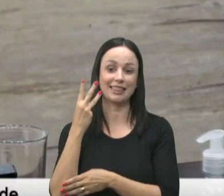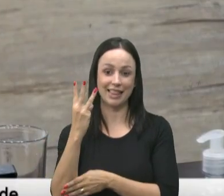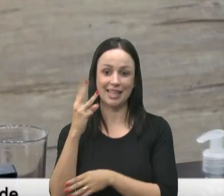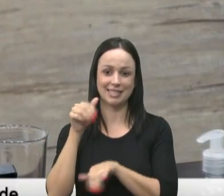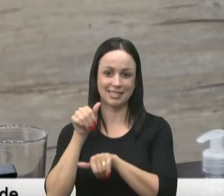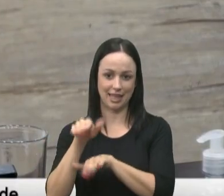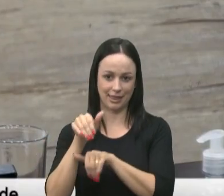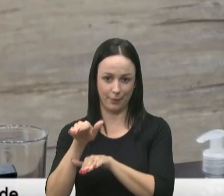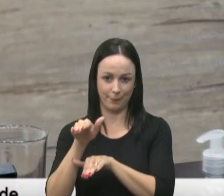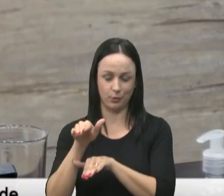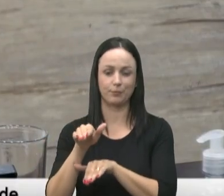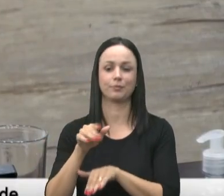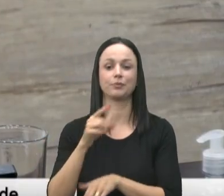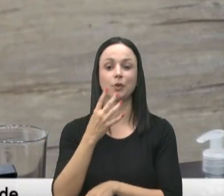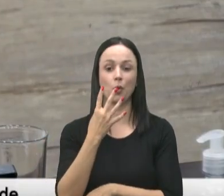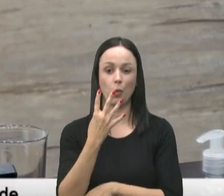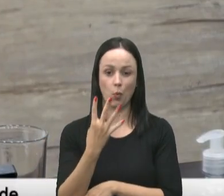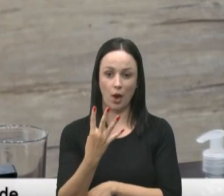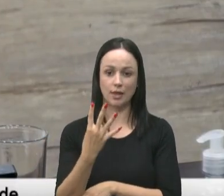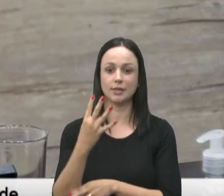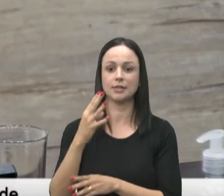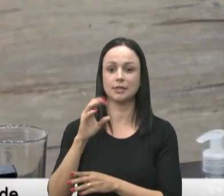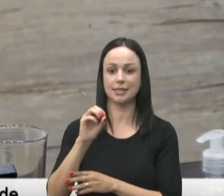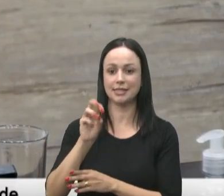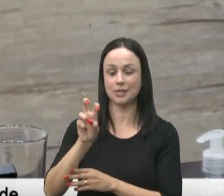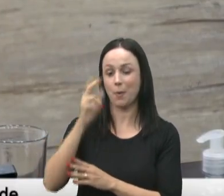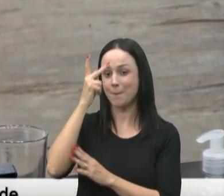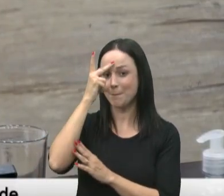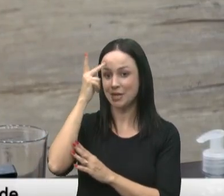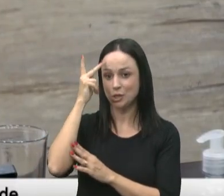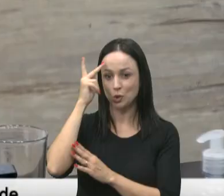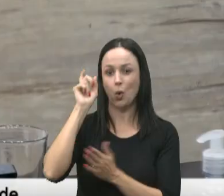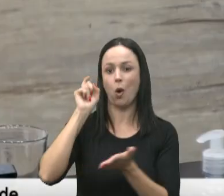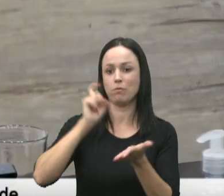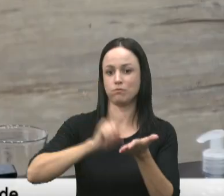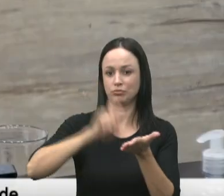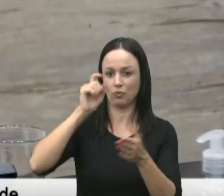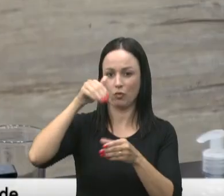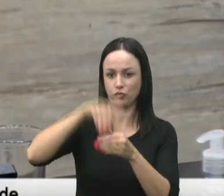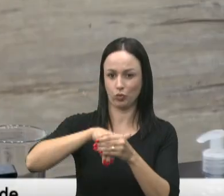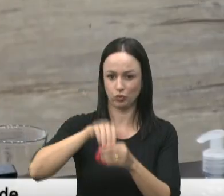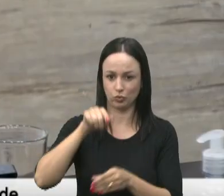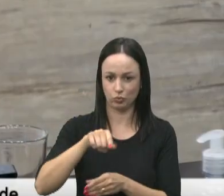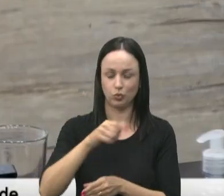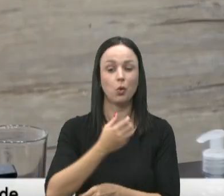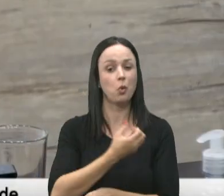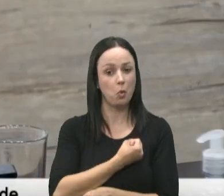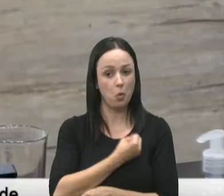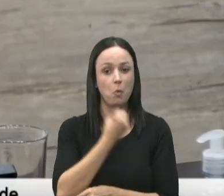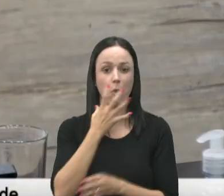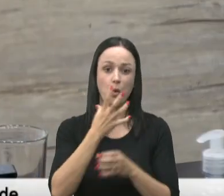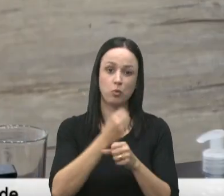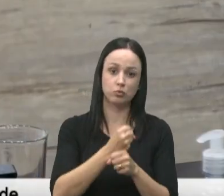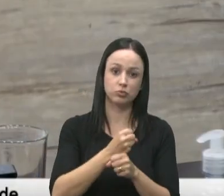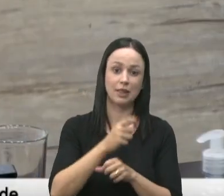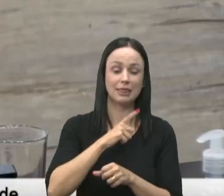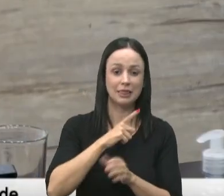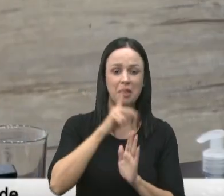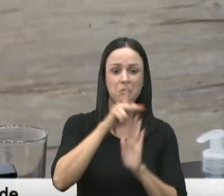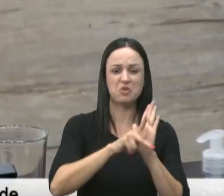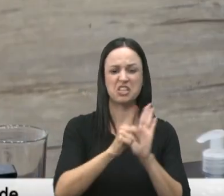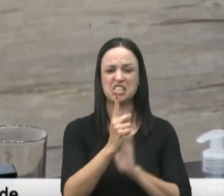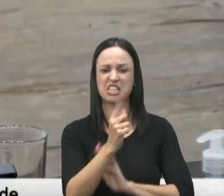com a participação de 405 pessoas. É um número muito bom. Tem projetos com 17, com